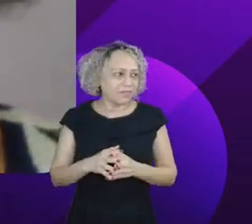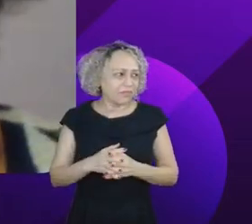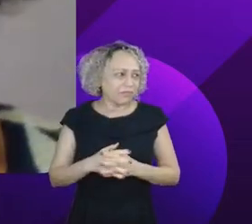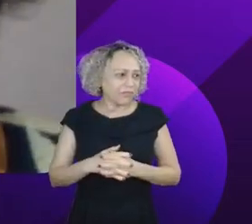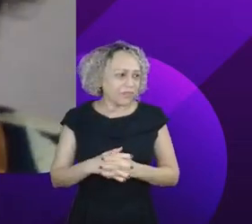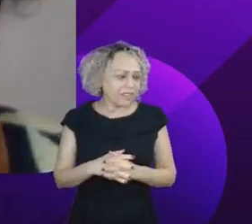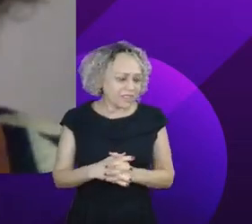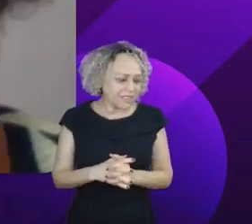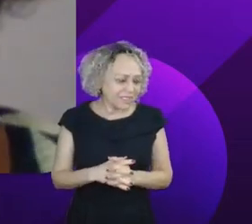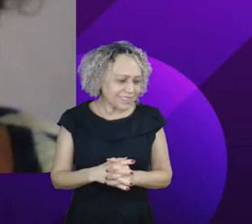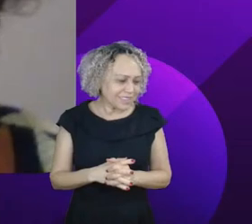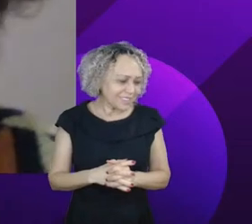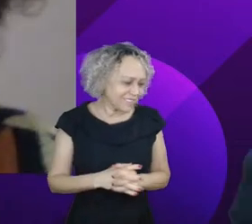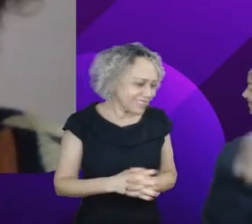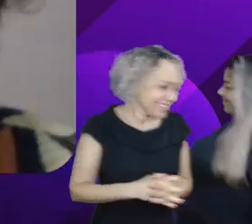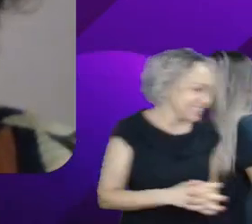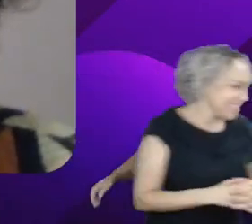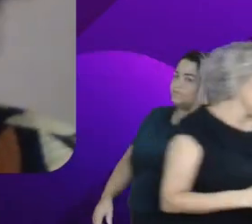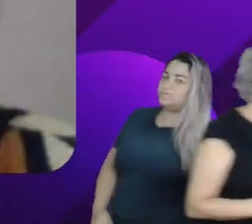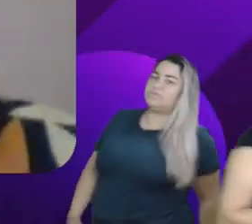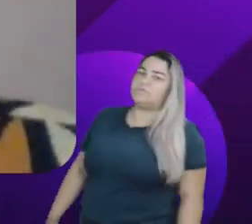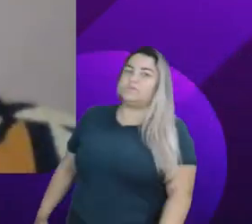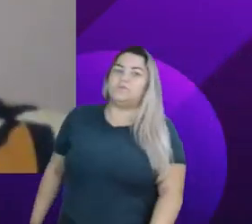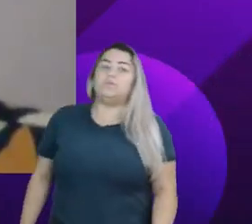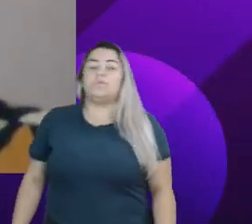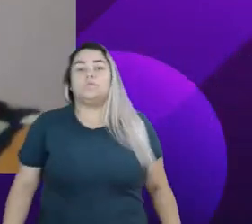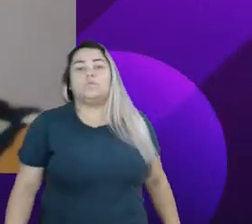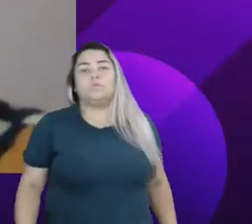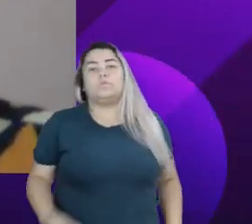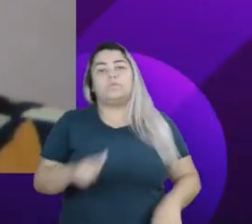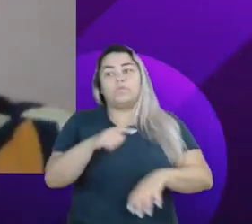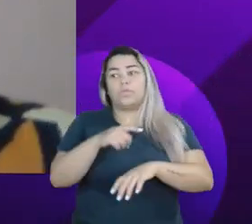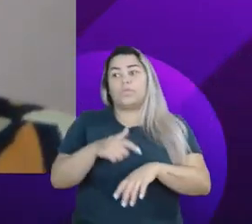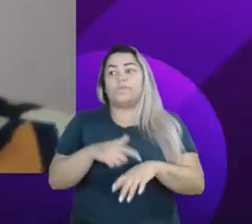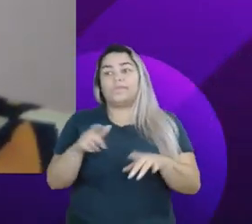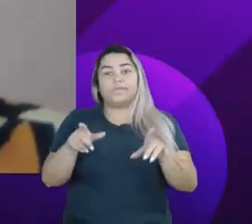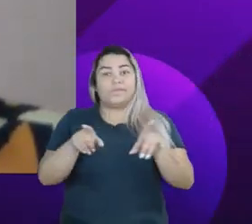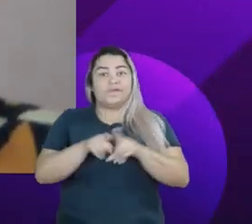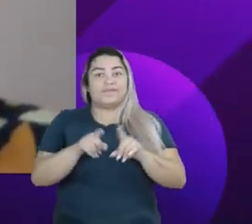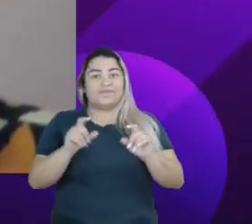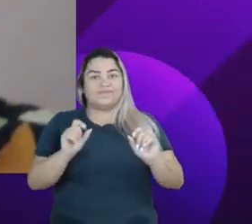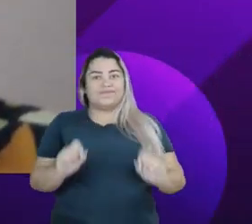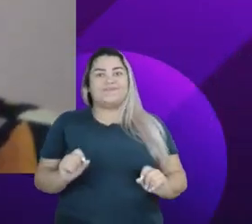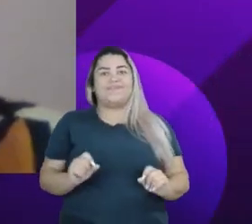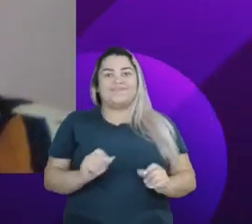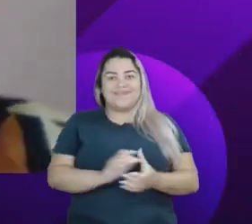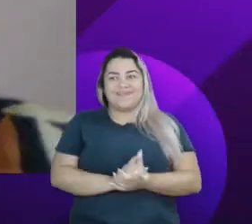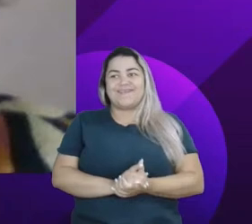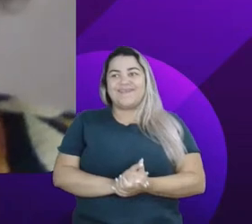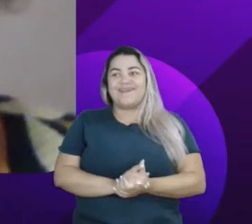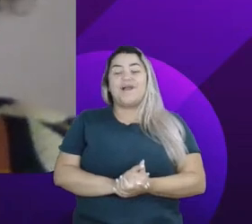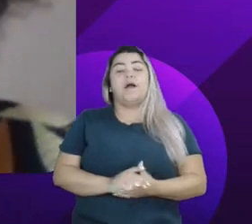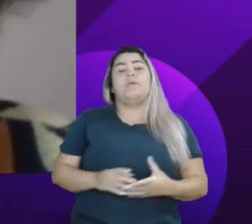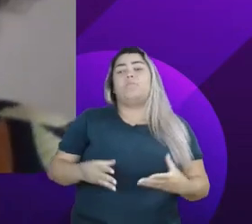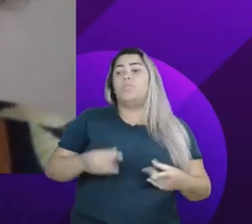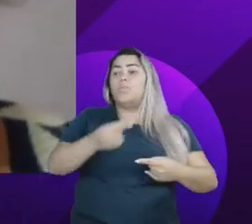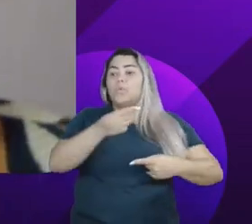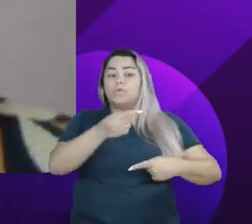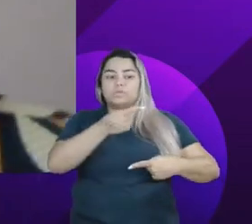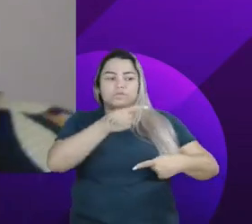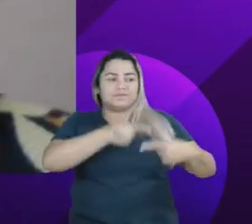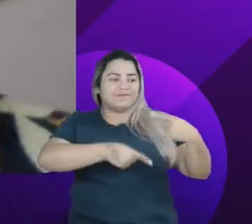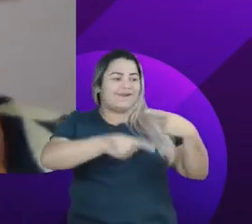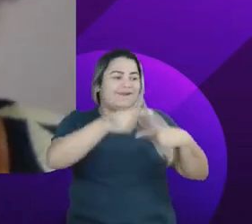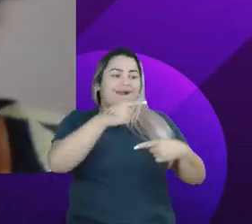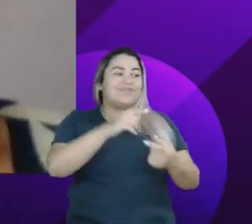eu vivi um momento de intensa efervescência das políticas culturais, um momento de construção para